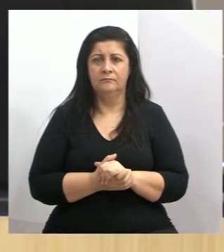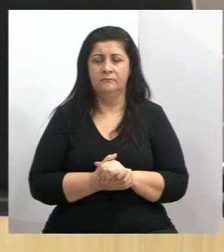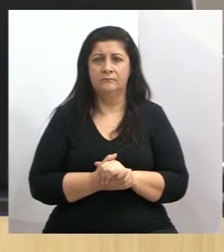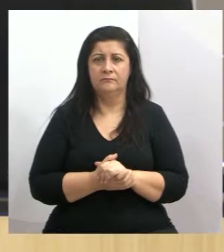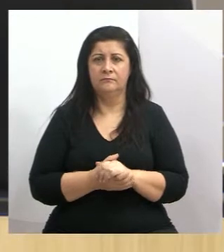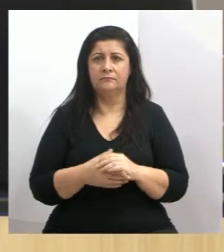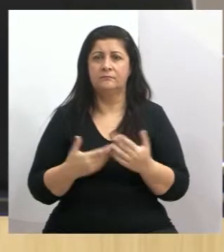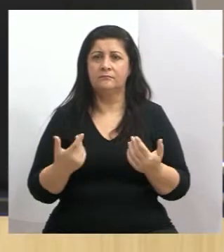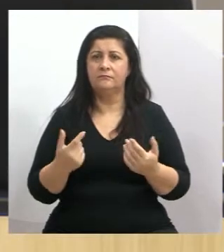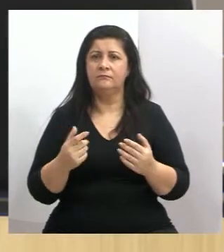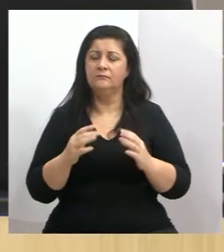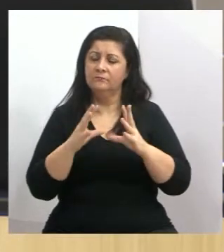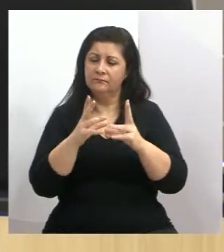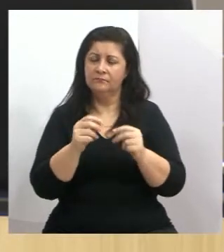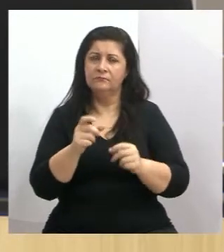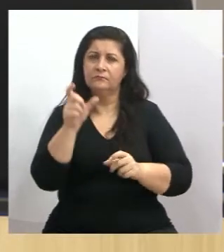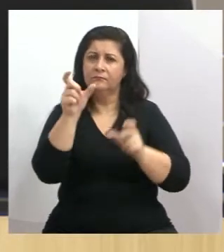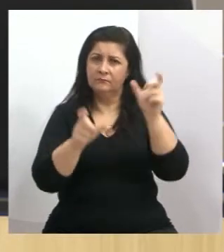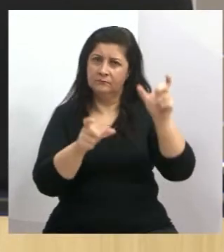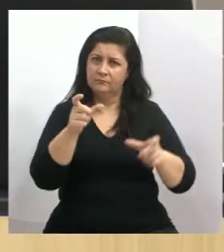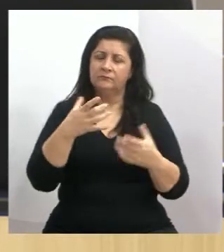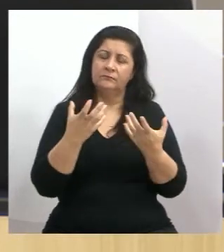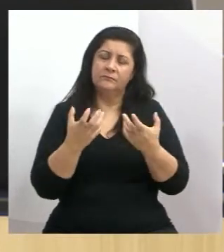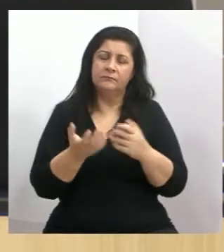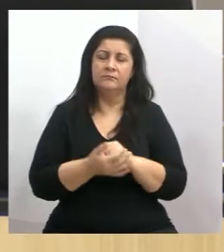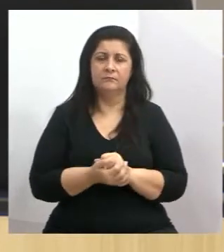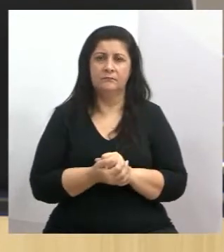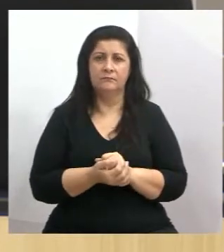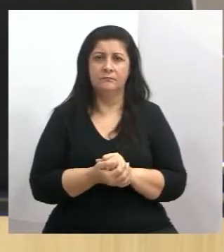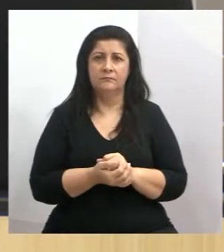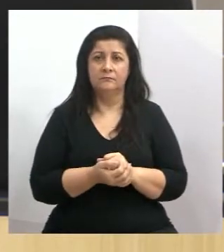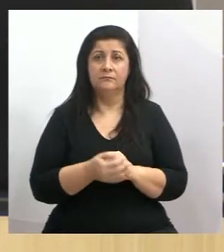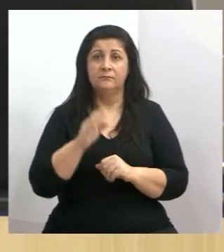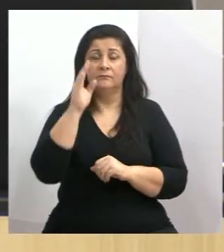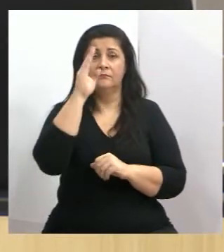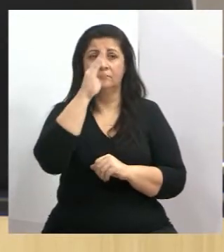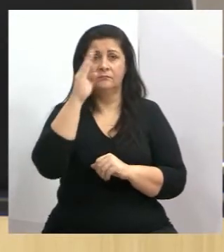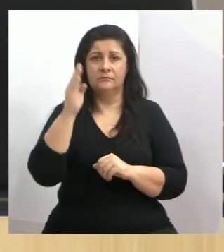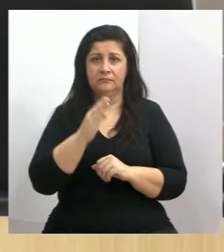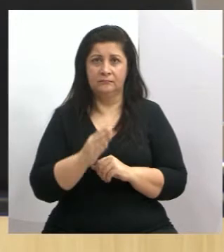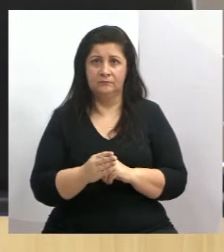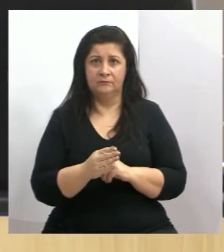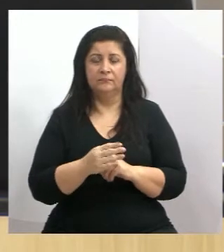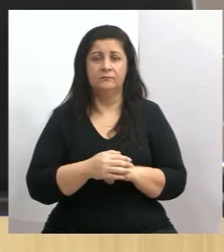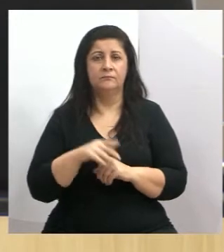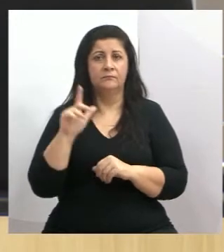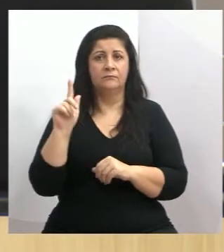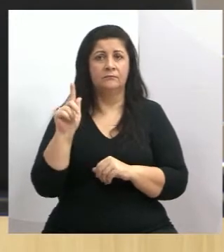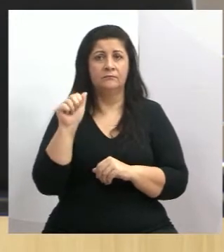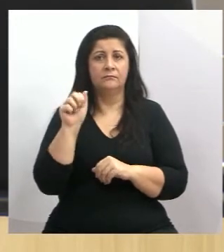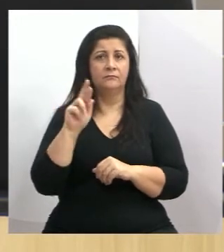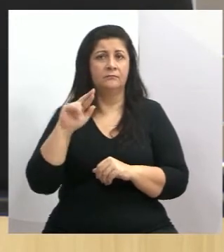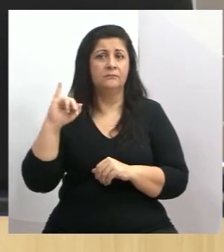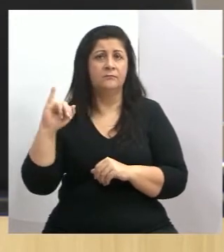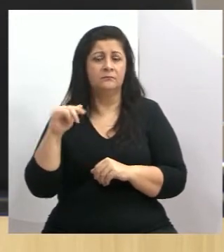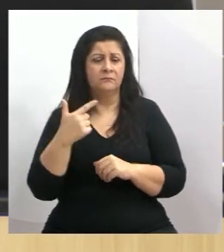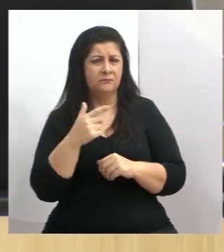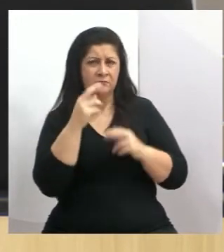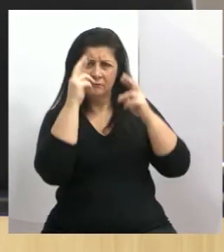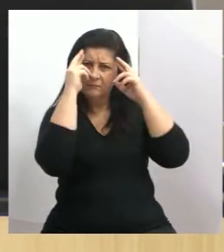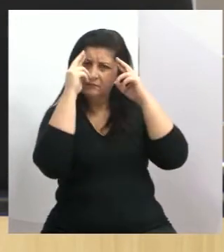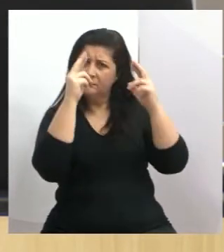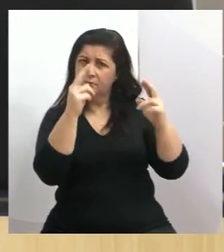naturalmente o coração de ser humano dessa forma é notório que o Brasil no Brasil os garis não receba o devido